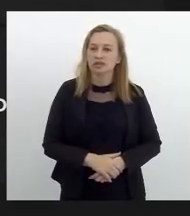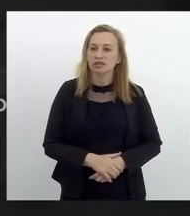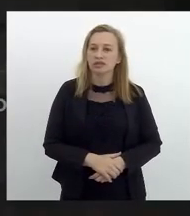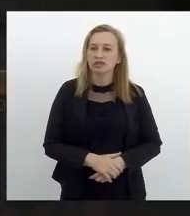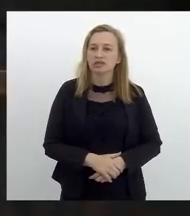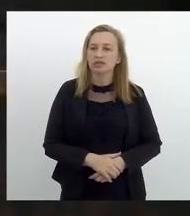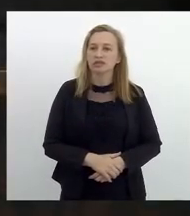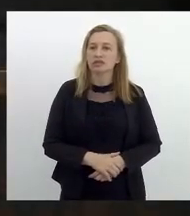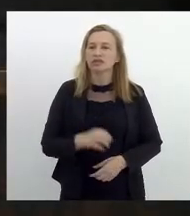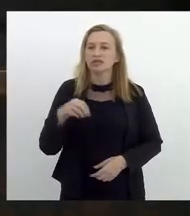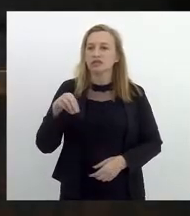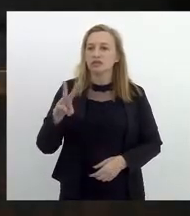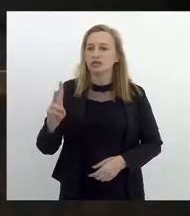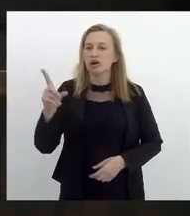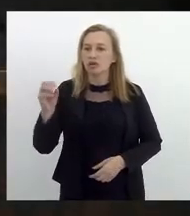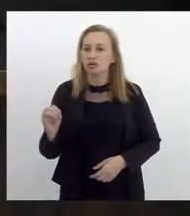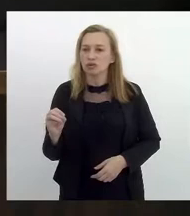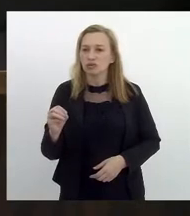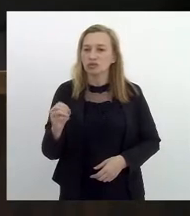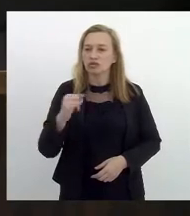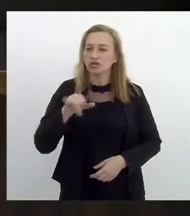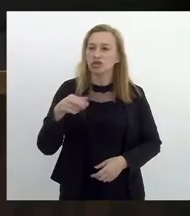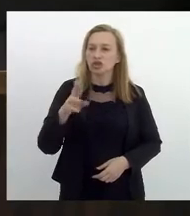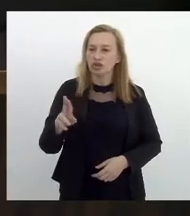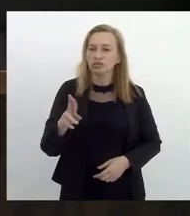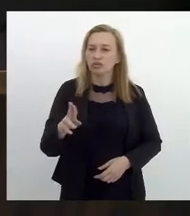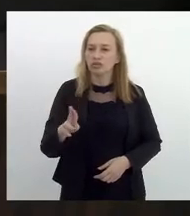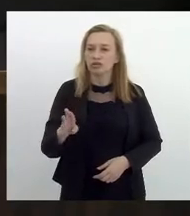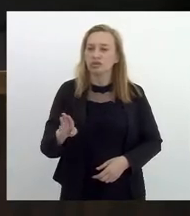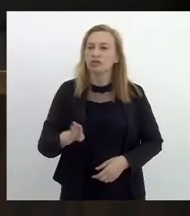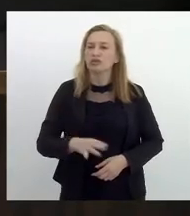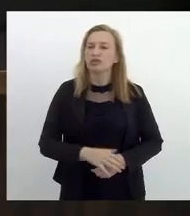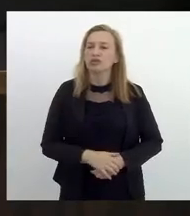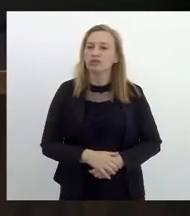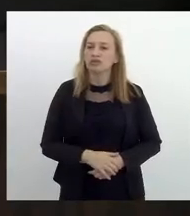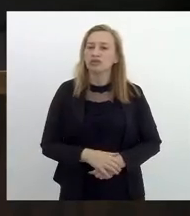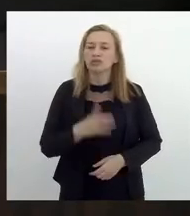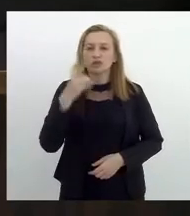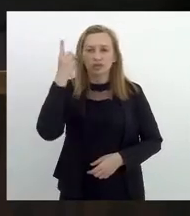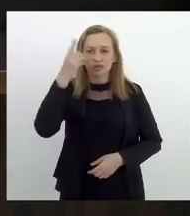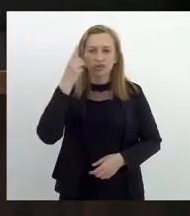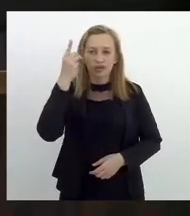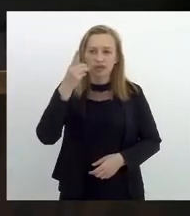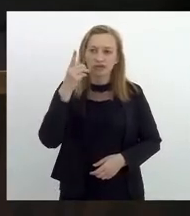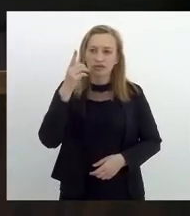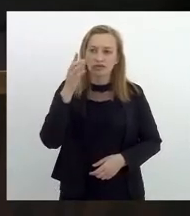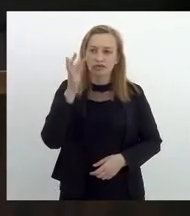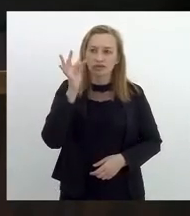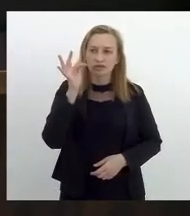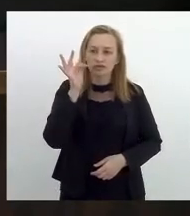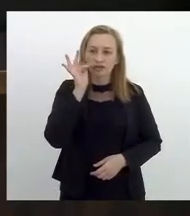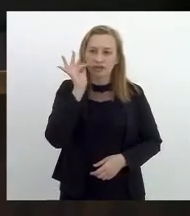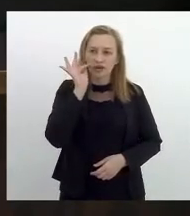deputado Val, deputado Deodalto, deputado Jair Bittencourt, deputado Flávio. Chico Machado.